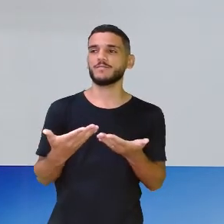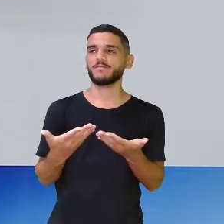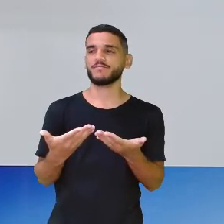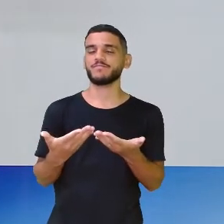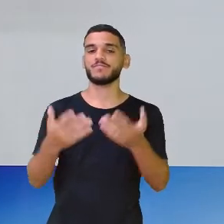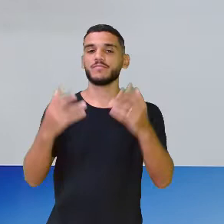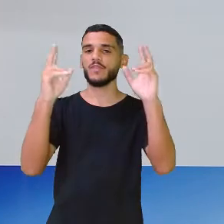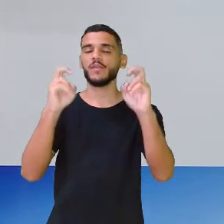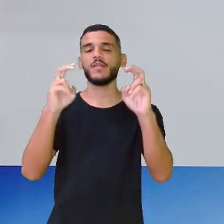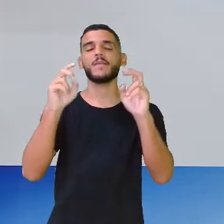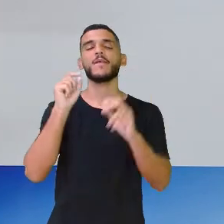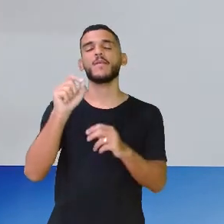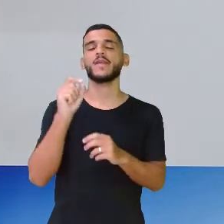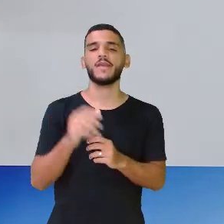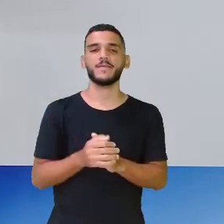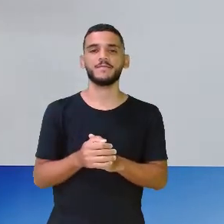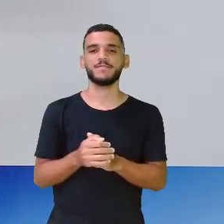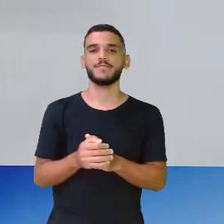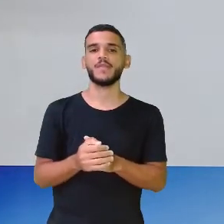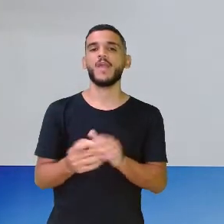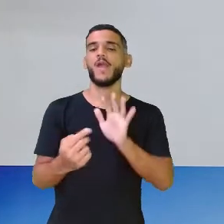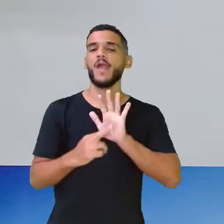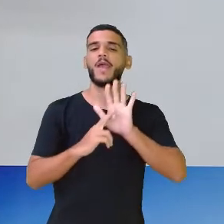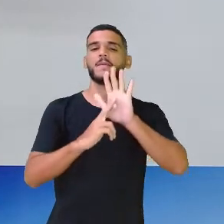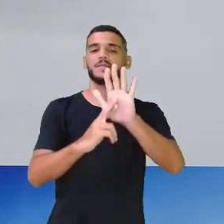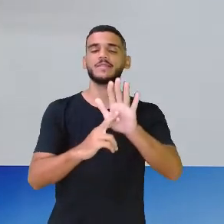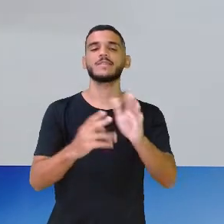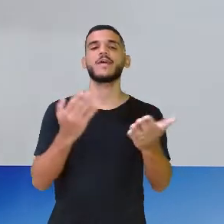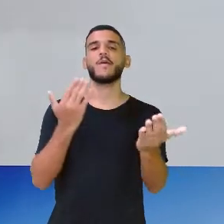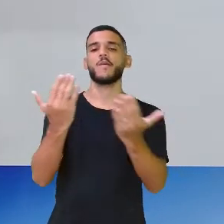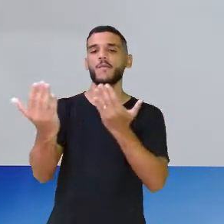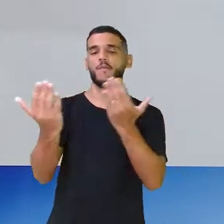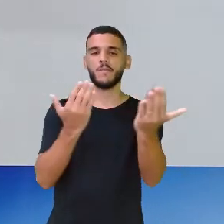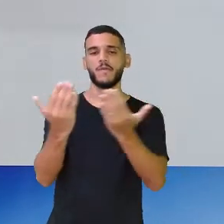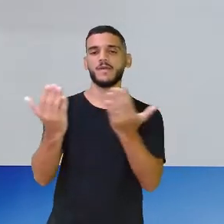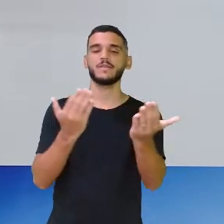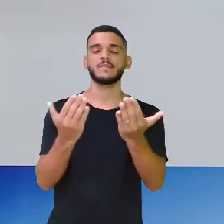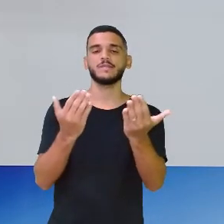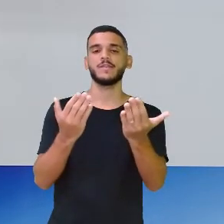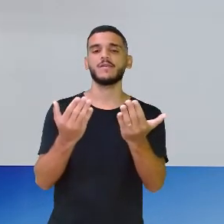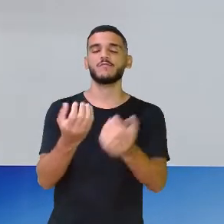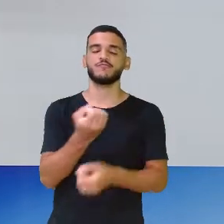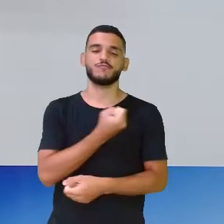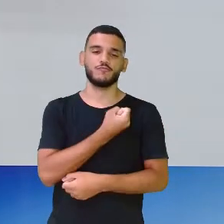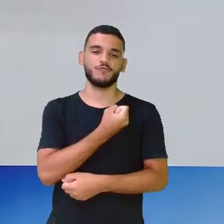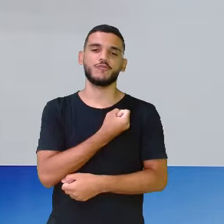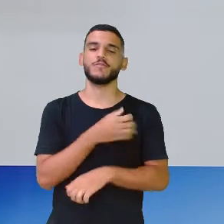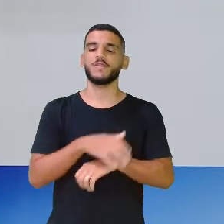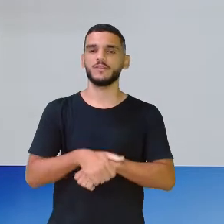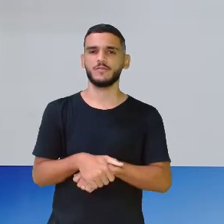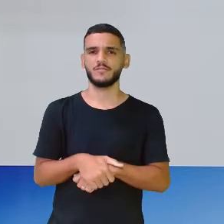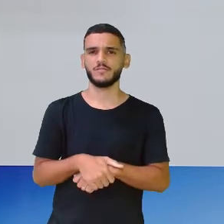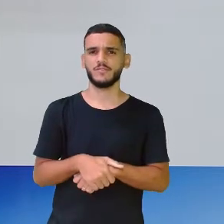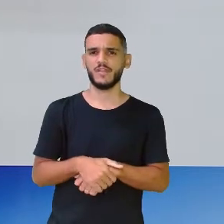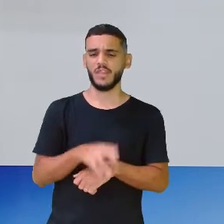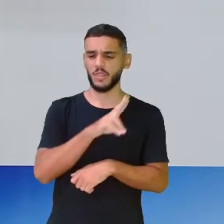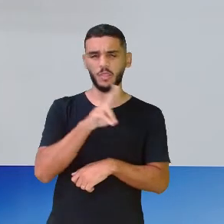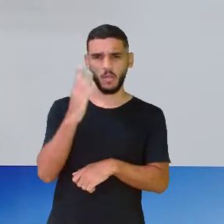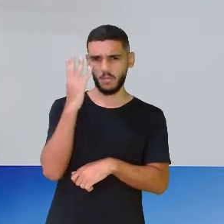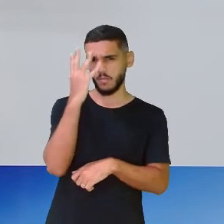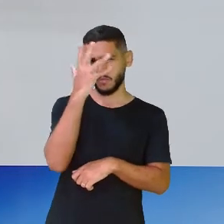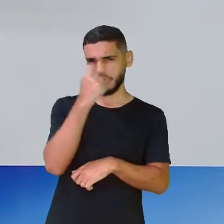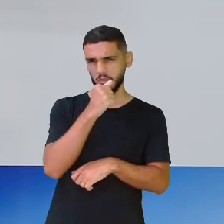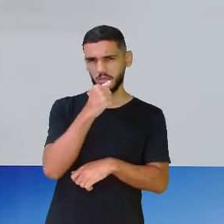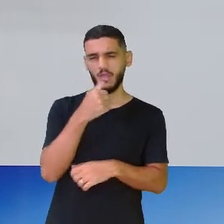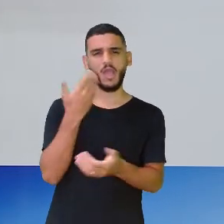sobre representação, comparação e ordenação de números racionais. Eita, professora, que nome bonito, a aula